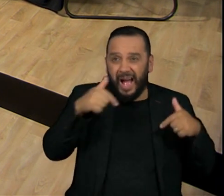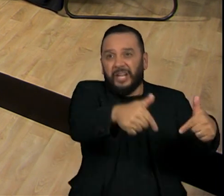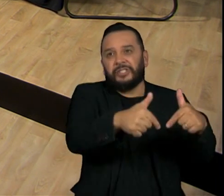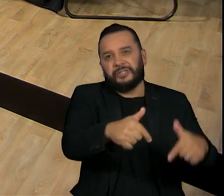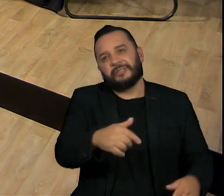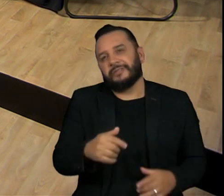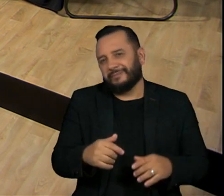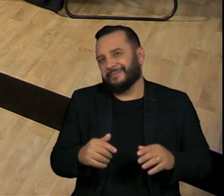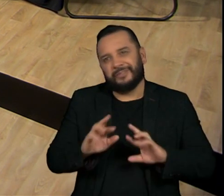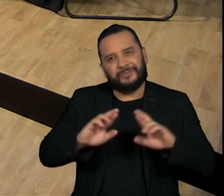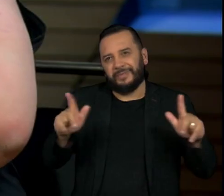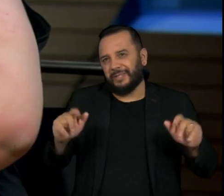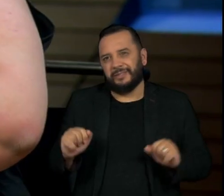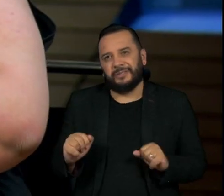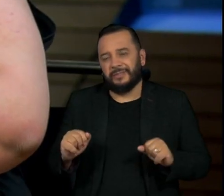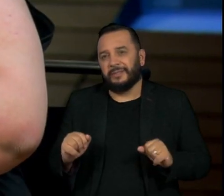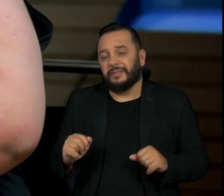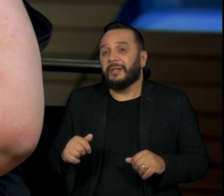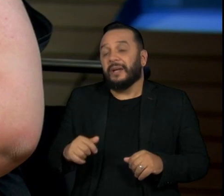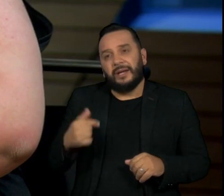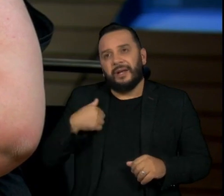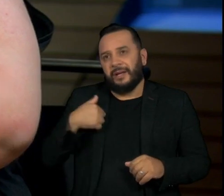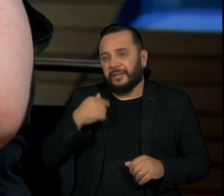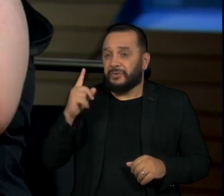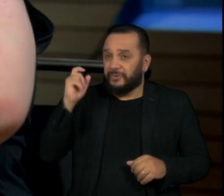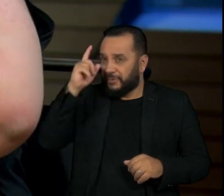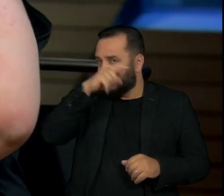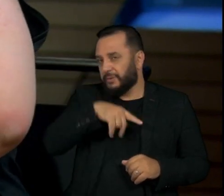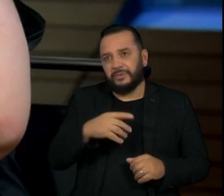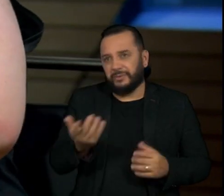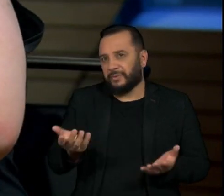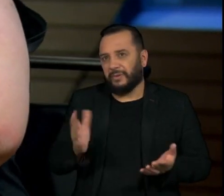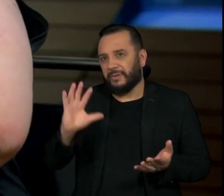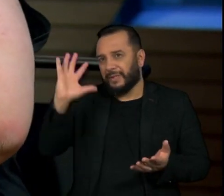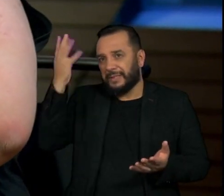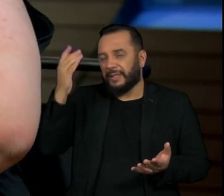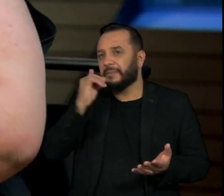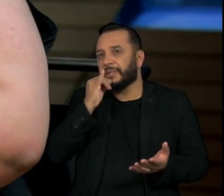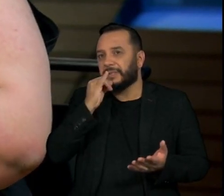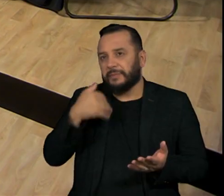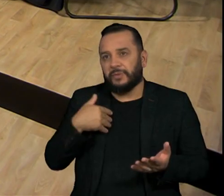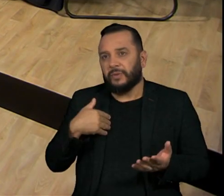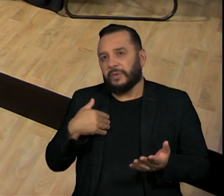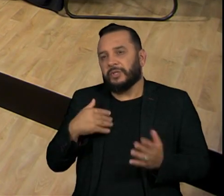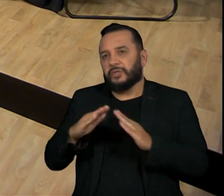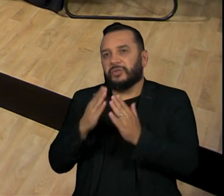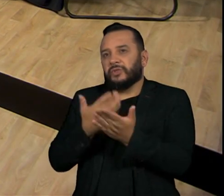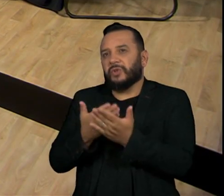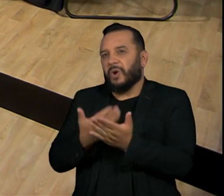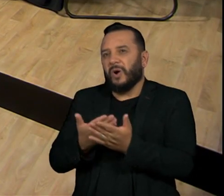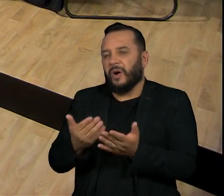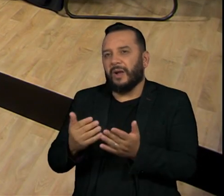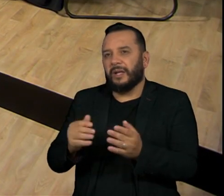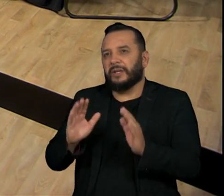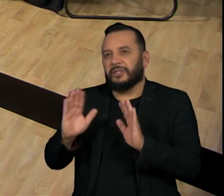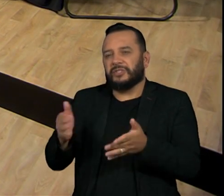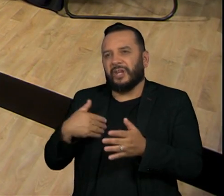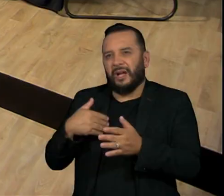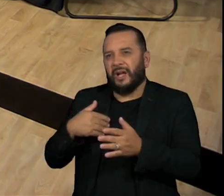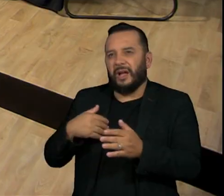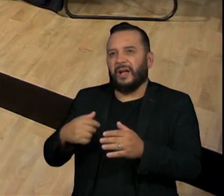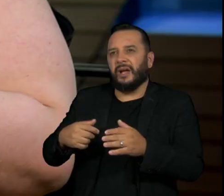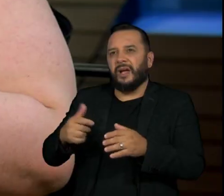é mais fácil ganhar na loteria do que você ter sua escola atacada, dos pais que nos procuram. A probabilidade é mínima. É mínima. Uhum.